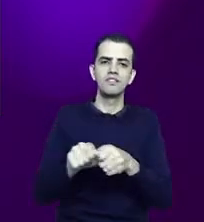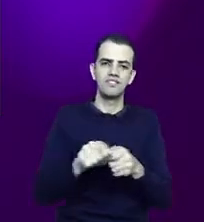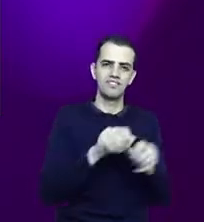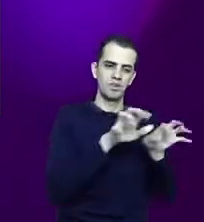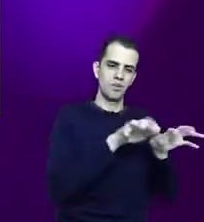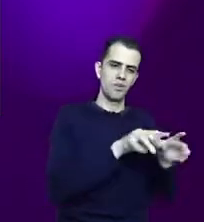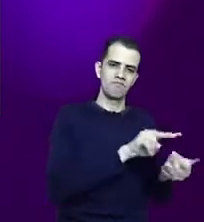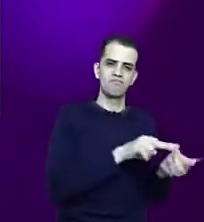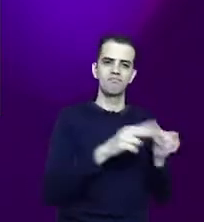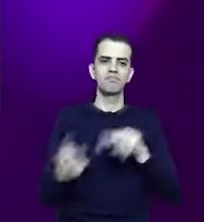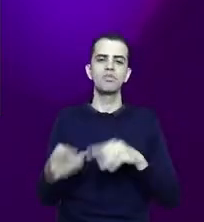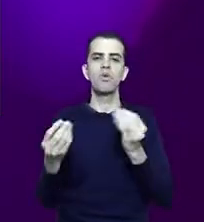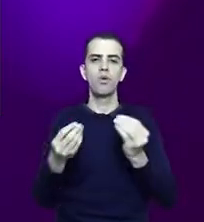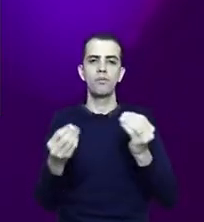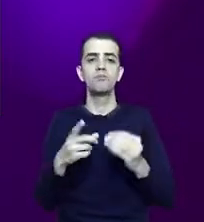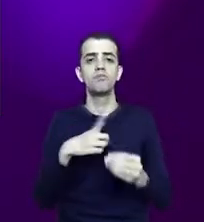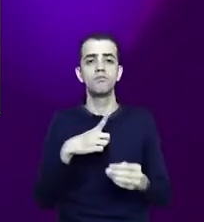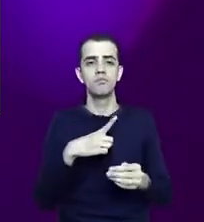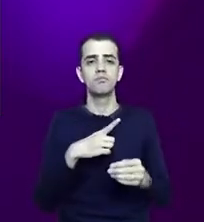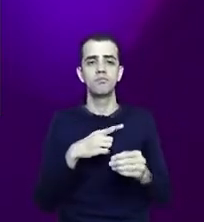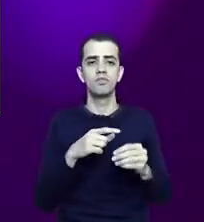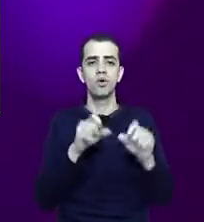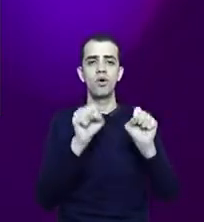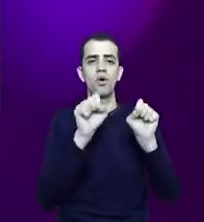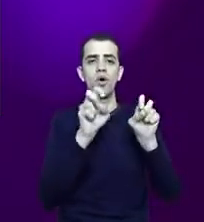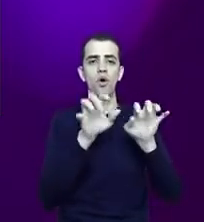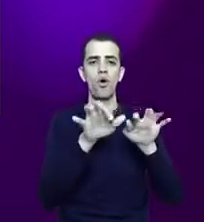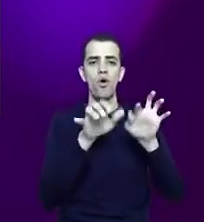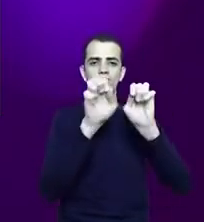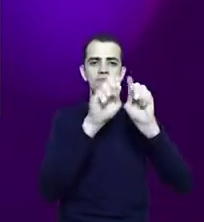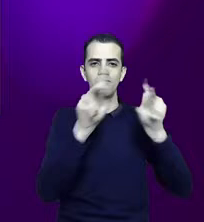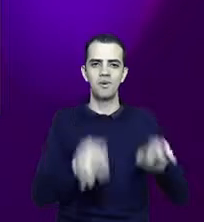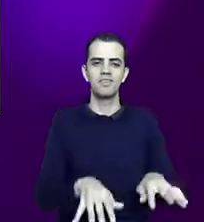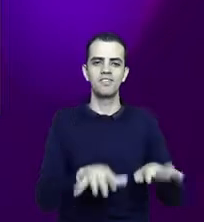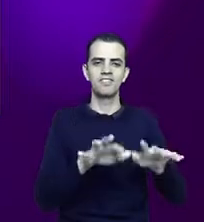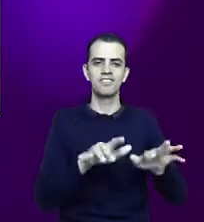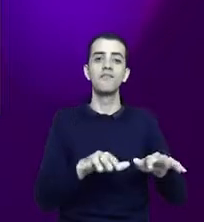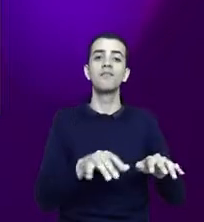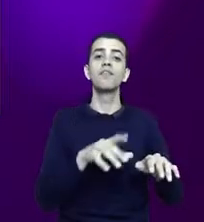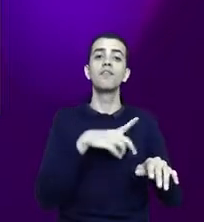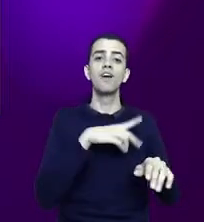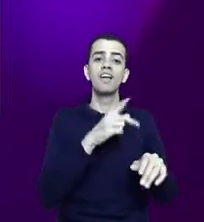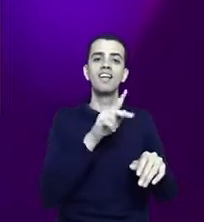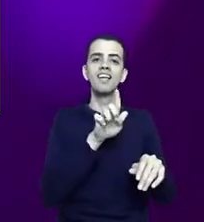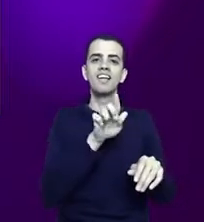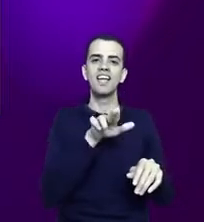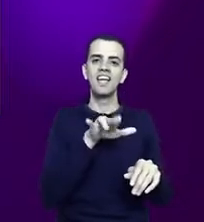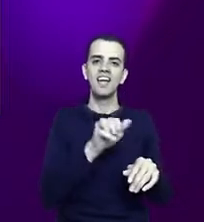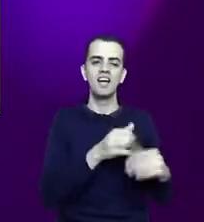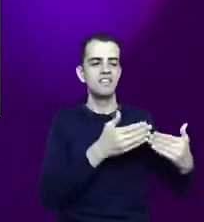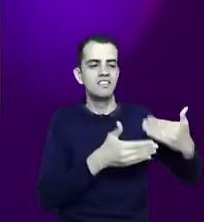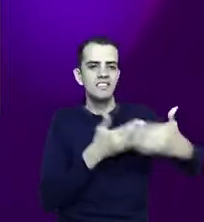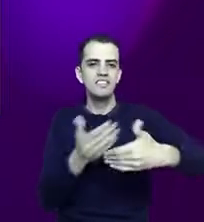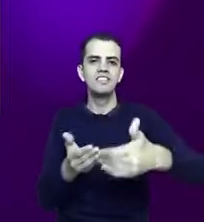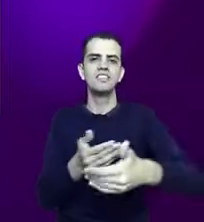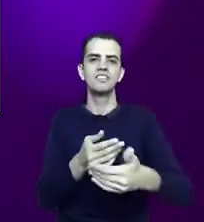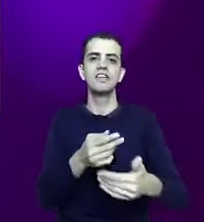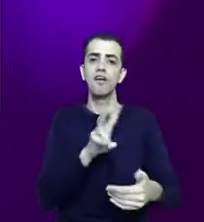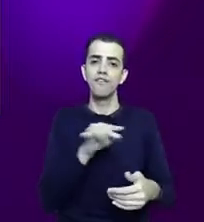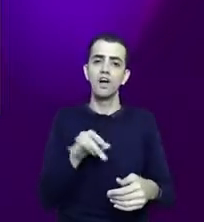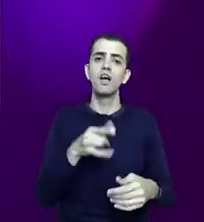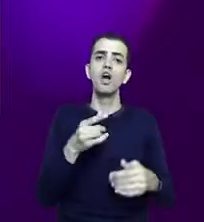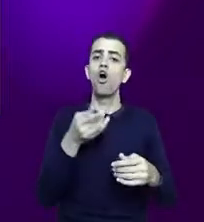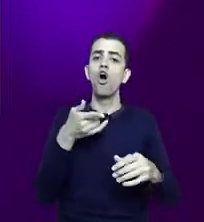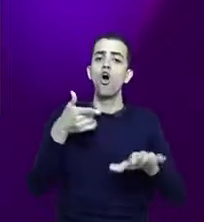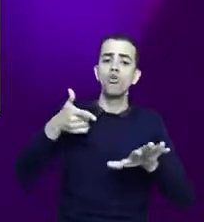desenhados guias cirúrgicos no software, no 3D. Esse guia vai orientar A fresagem acetabular vai orientar